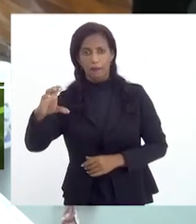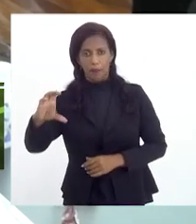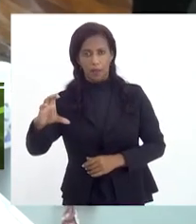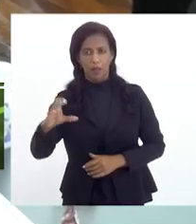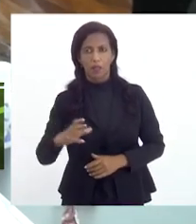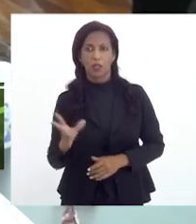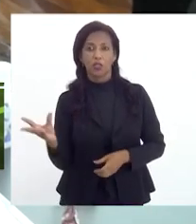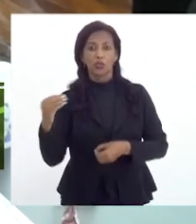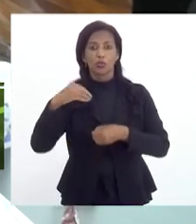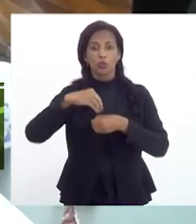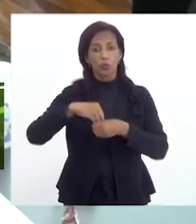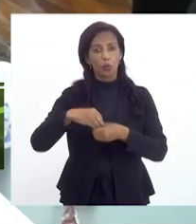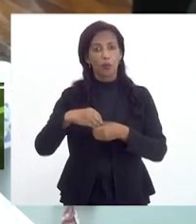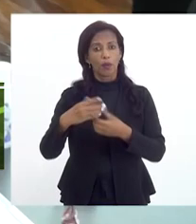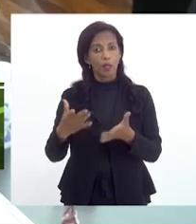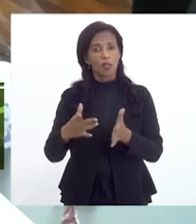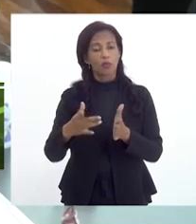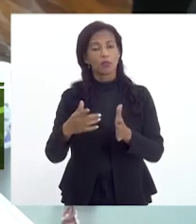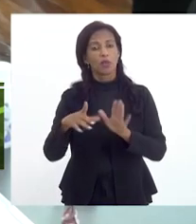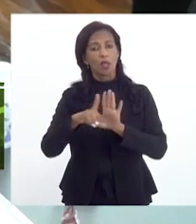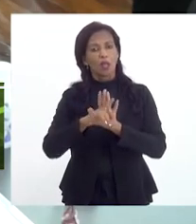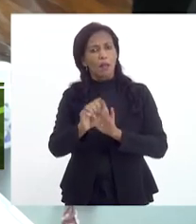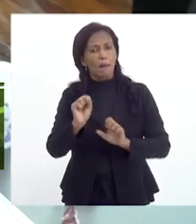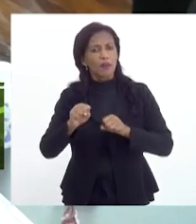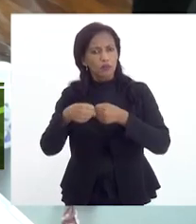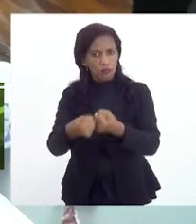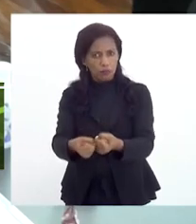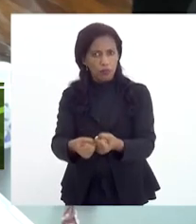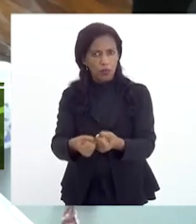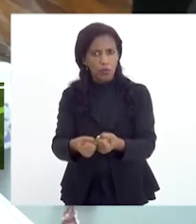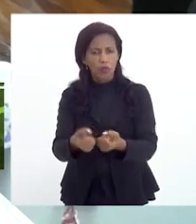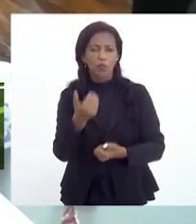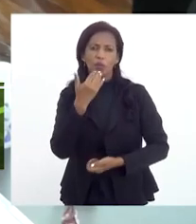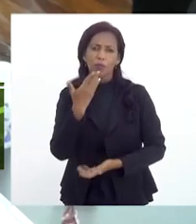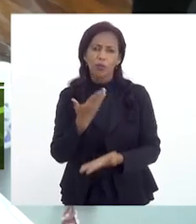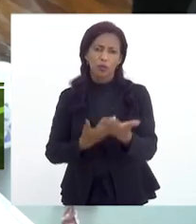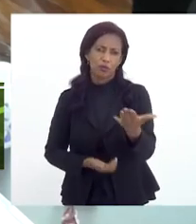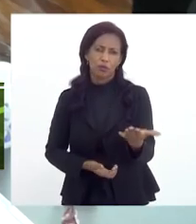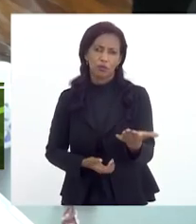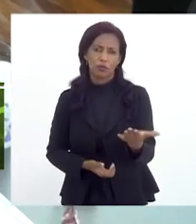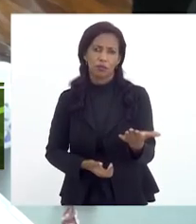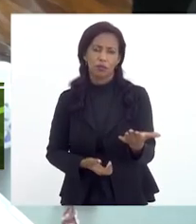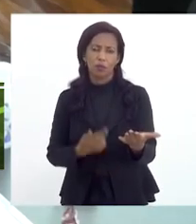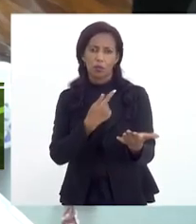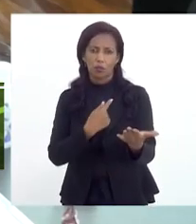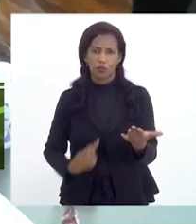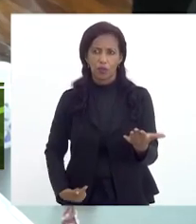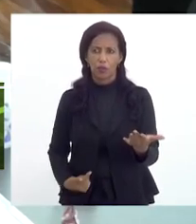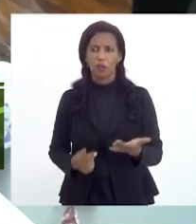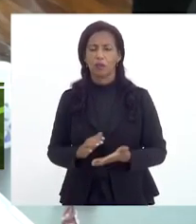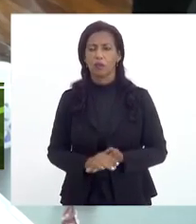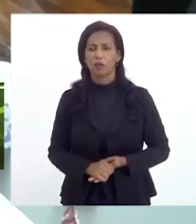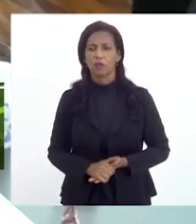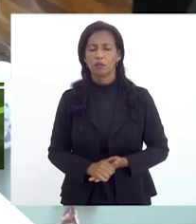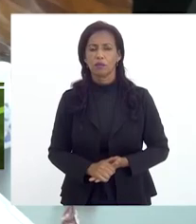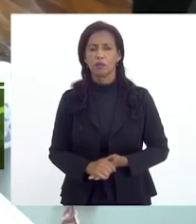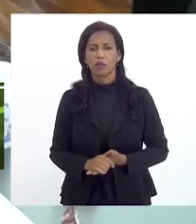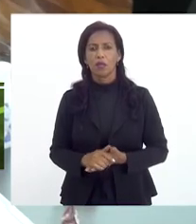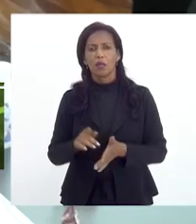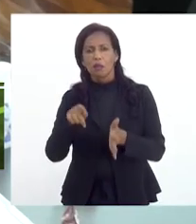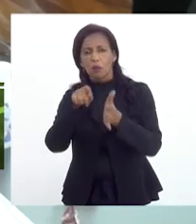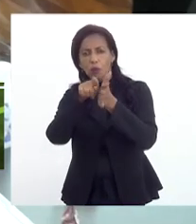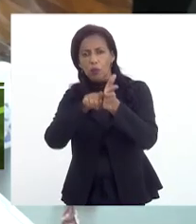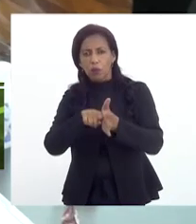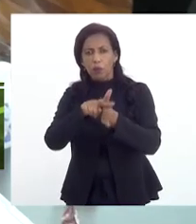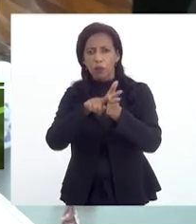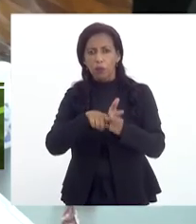incorporar isso Em legislações Mais fortes Então gostaria De pedir a vossa excelência E ao governo Que analisassem